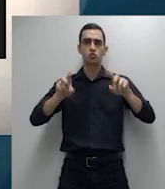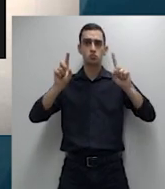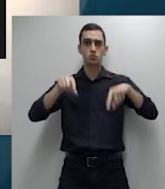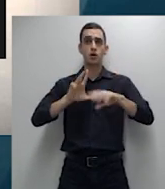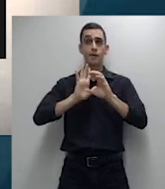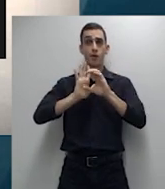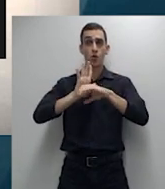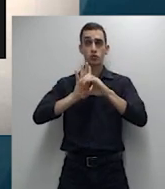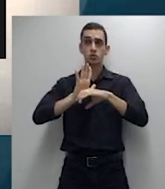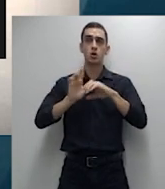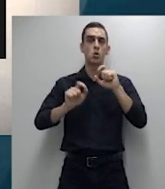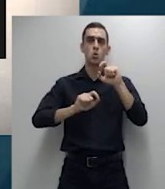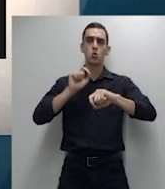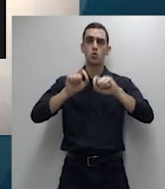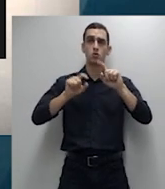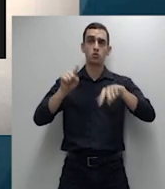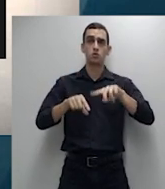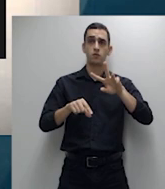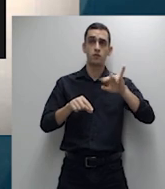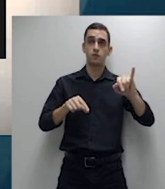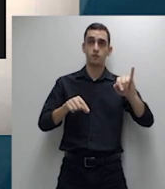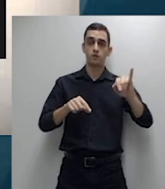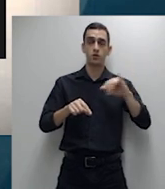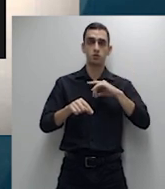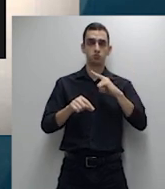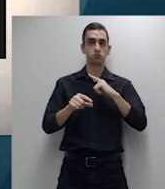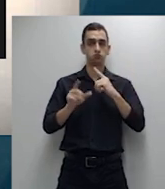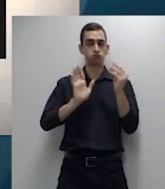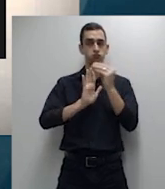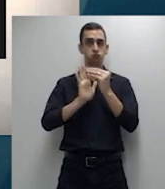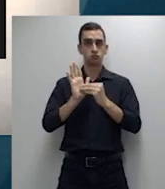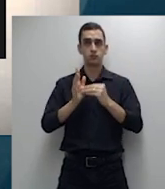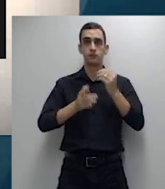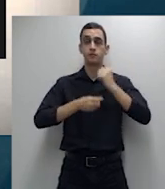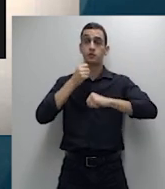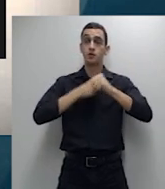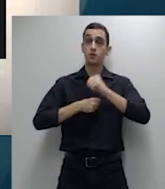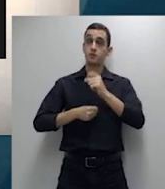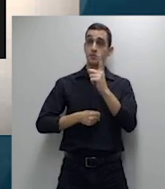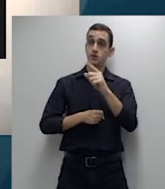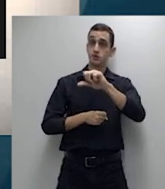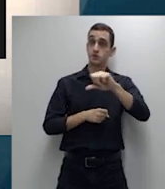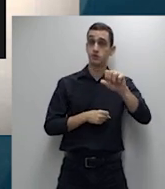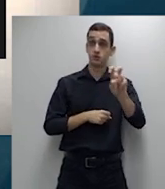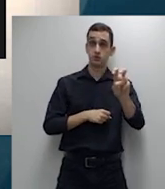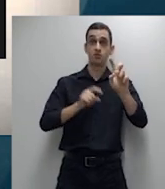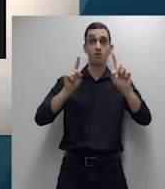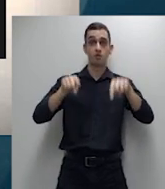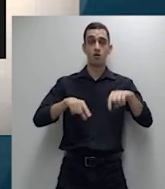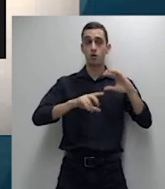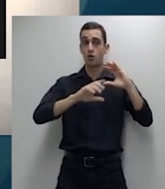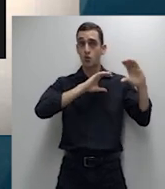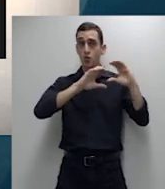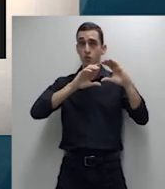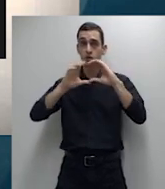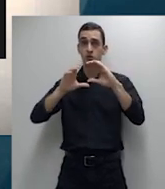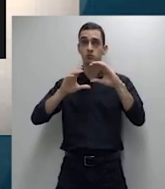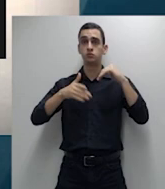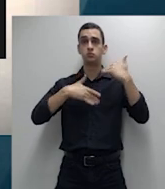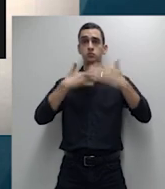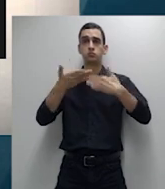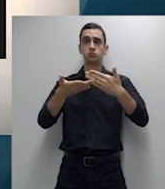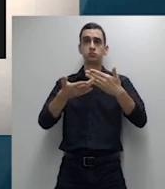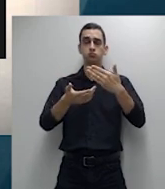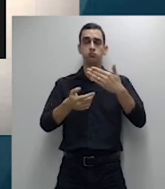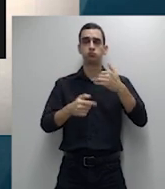regulatória cambiante ao longo do tempo porque 95 era serviço de telecomunicação e deixou de serviço de